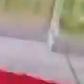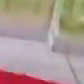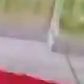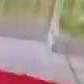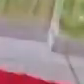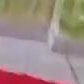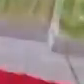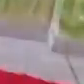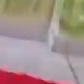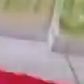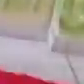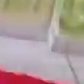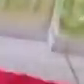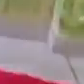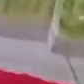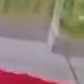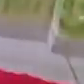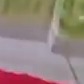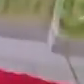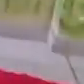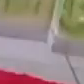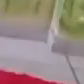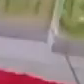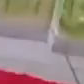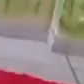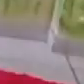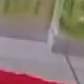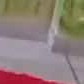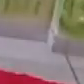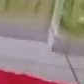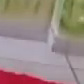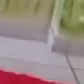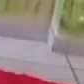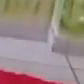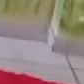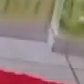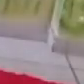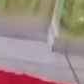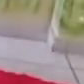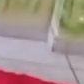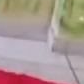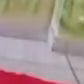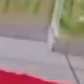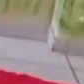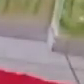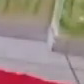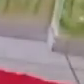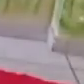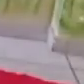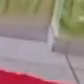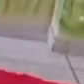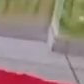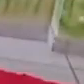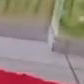deu essa história de afeição, que teve momentos difíceis e de alegria e